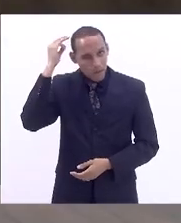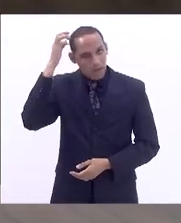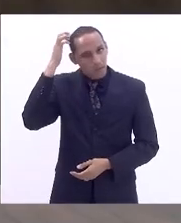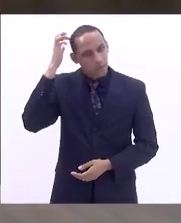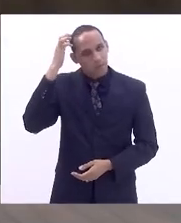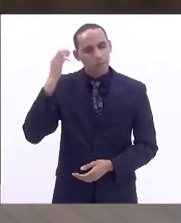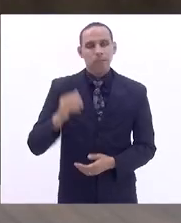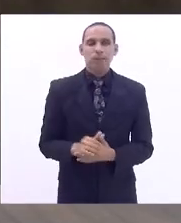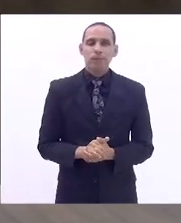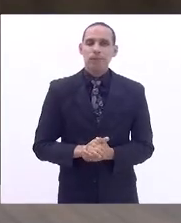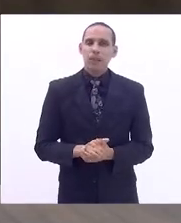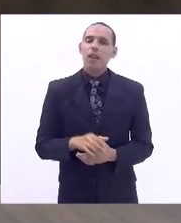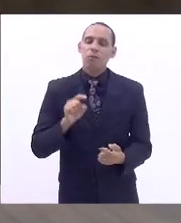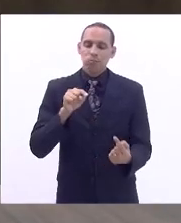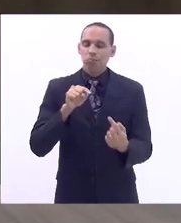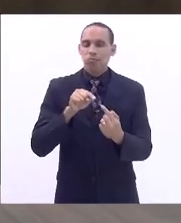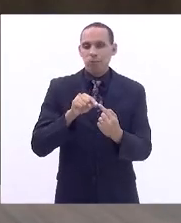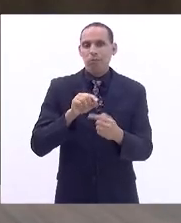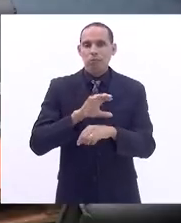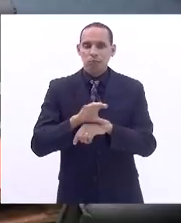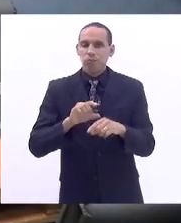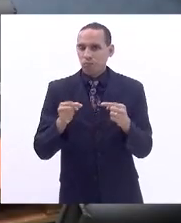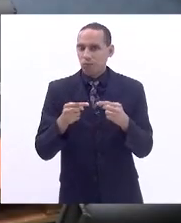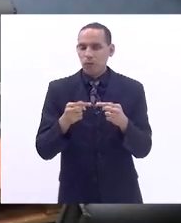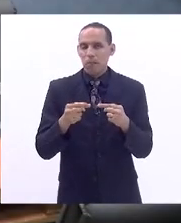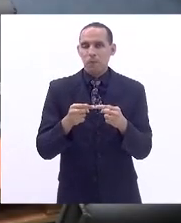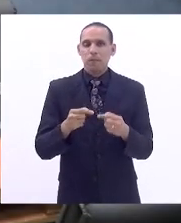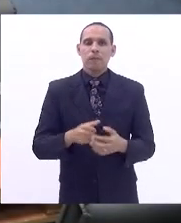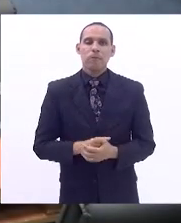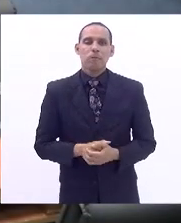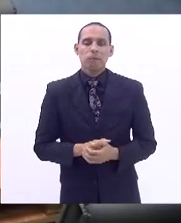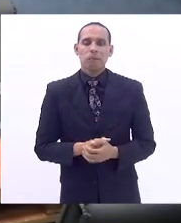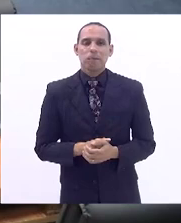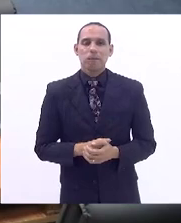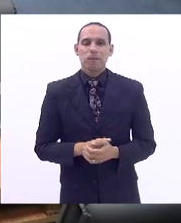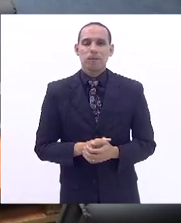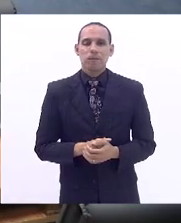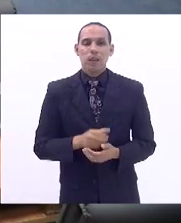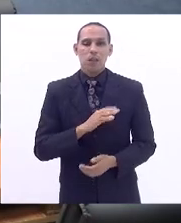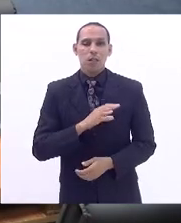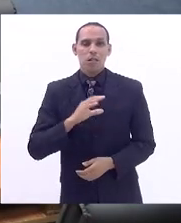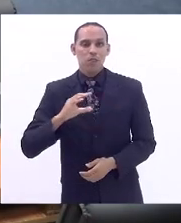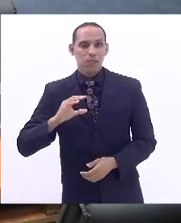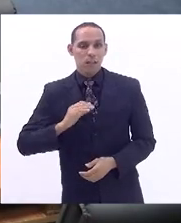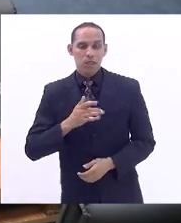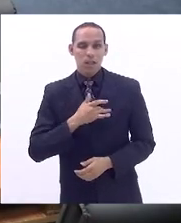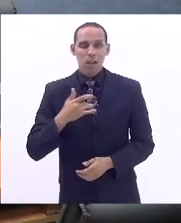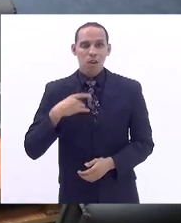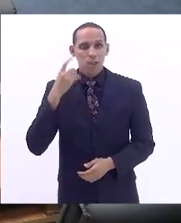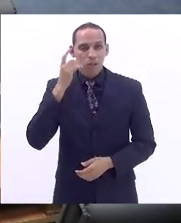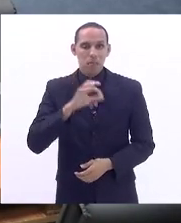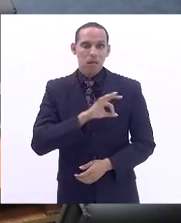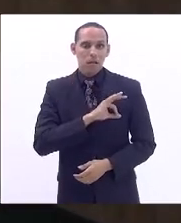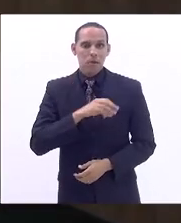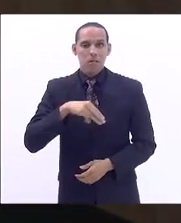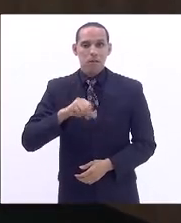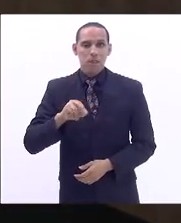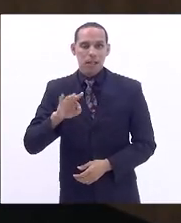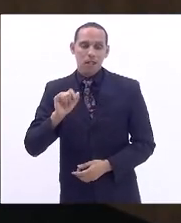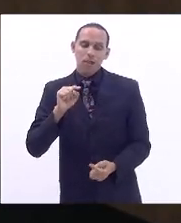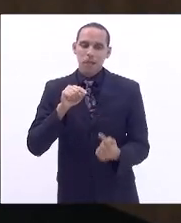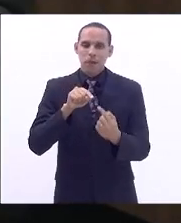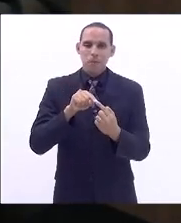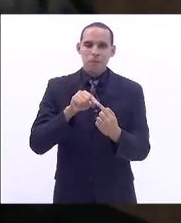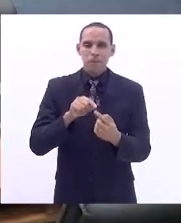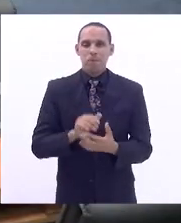presidente o parecer pela constitucionalidade e pela comissão de saúde que tá na Marta Rocha é paga ser